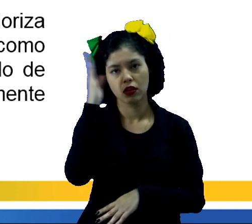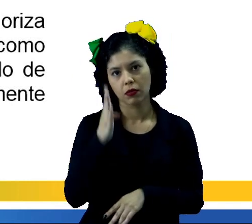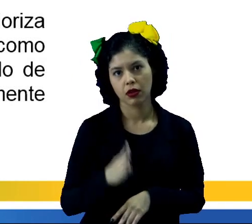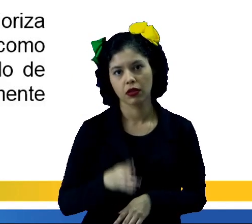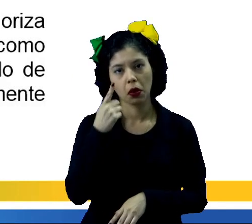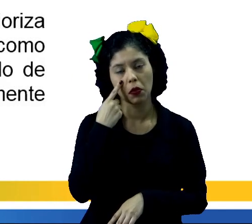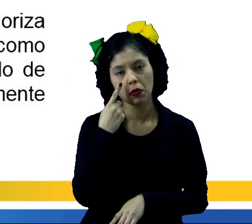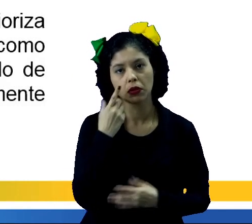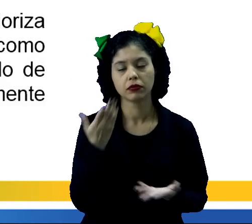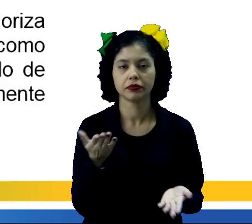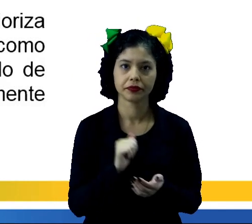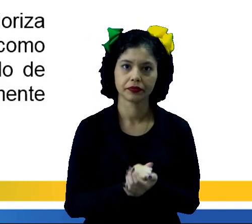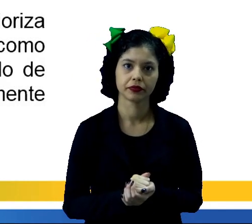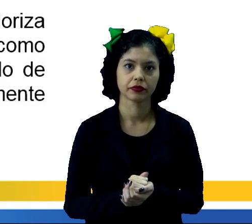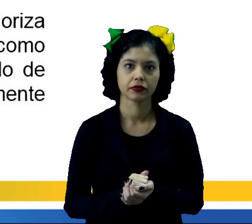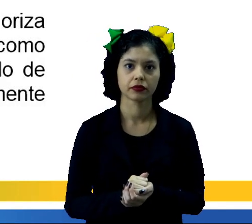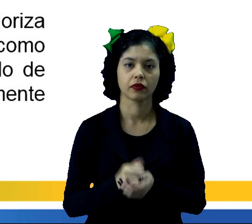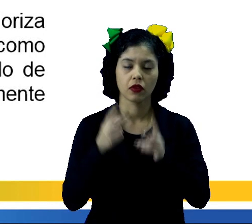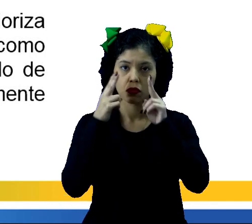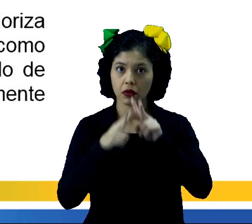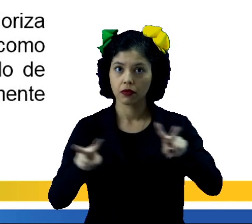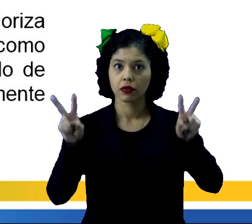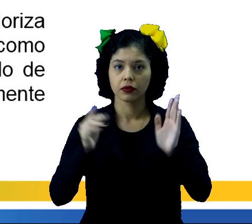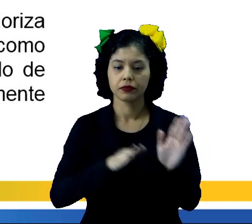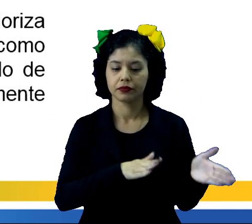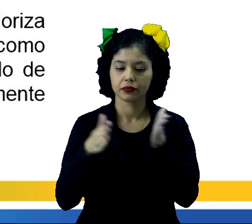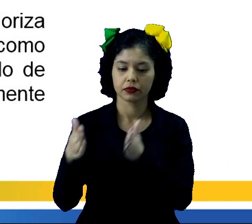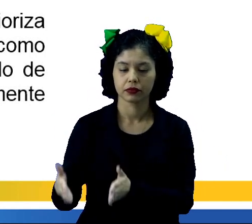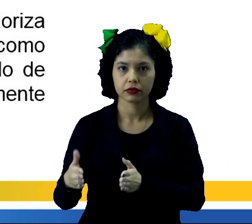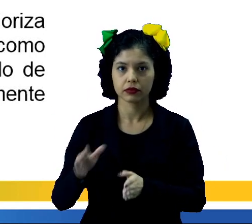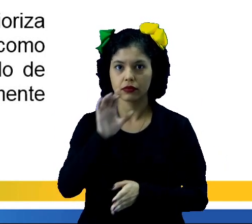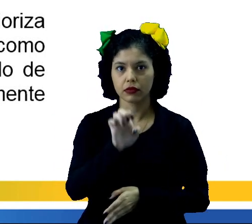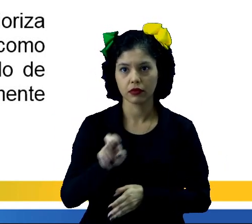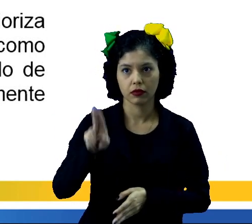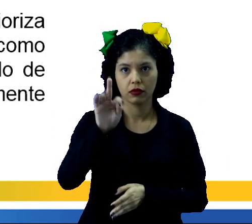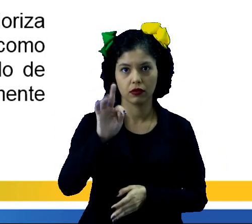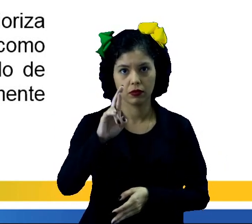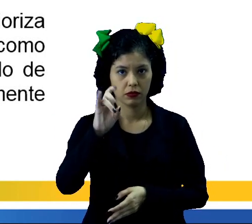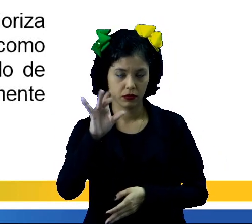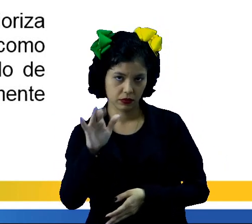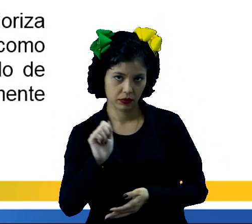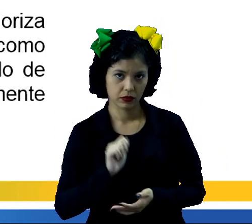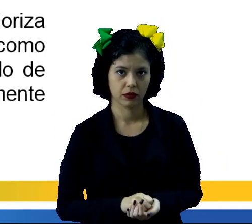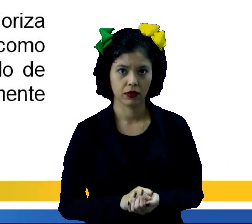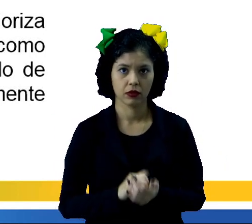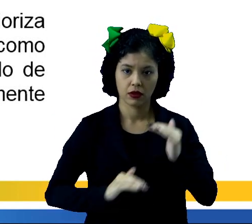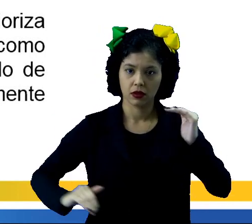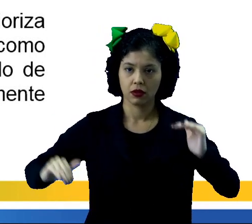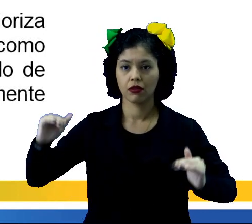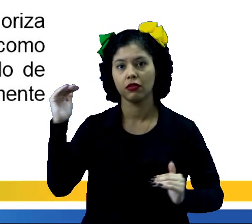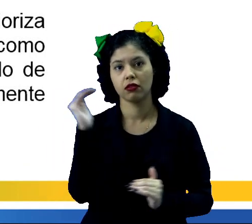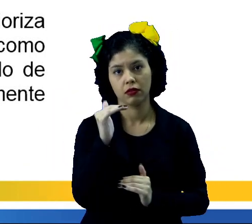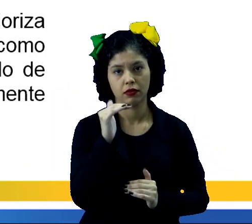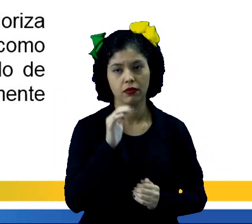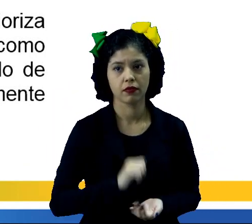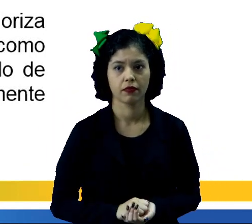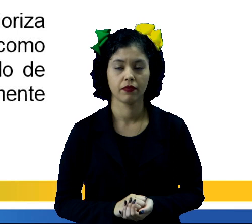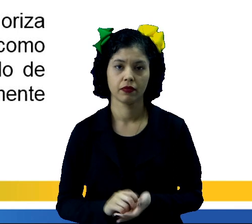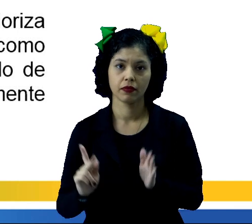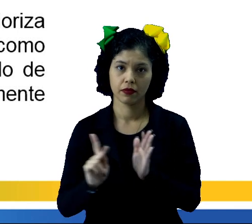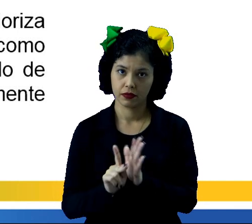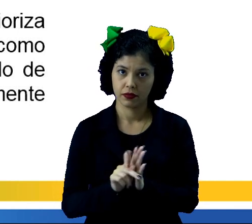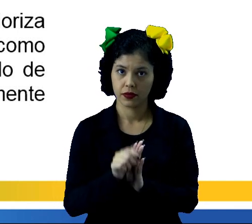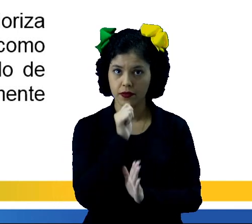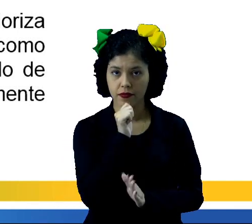estabelece do ponto de vista europeu, ou seja, uma visão, ponto de partida eurocêntrico, como superior, né,